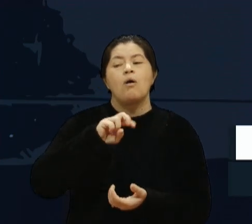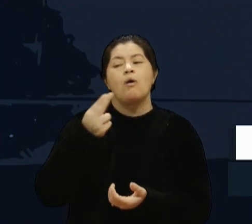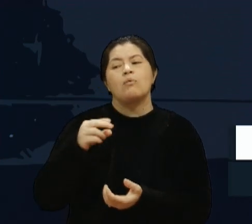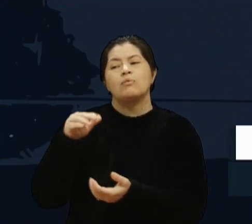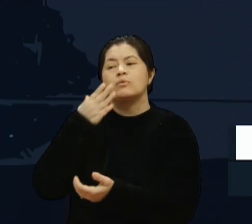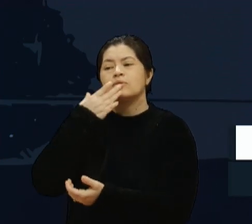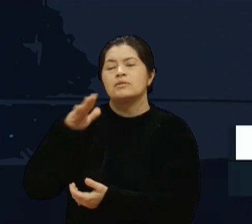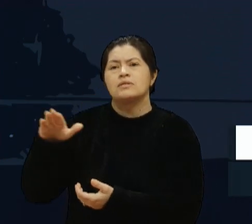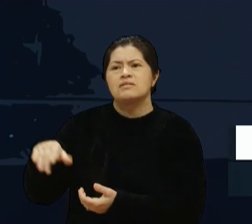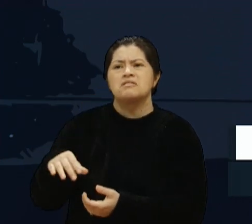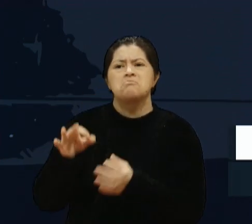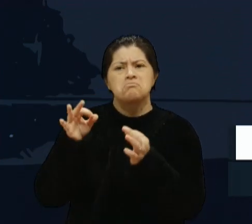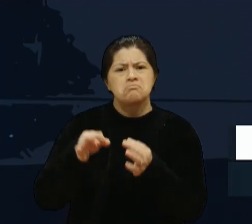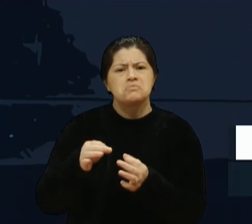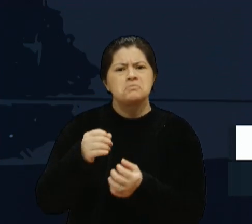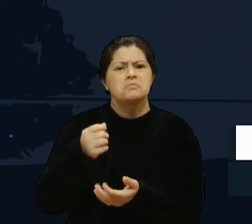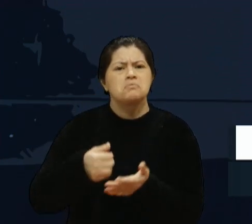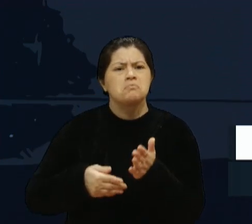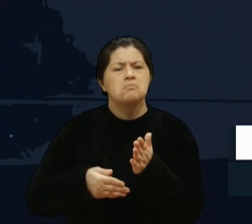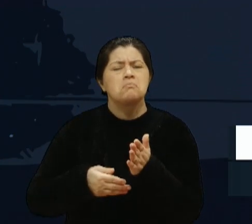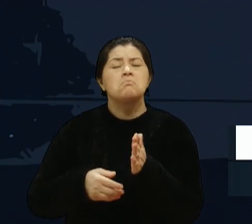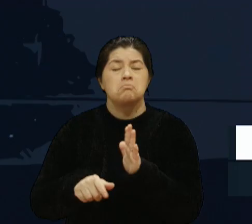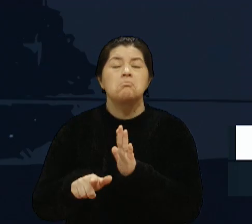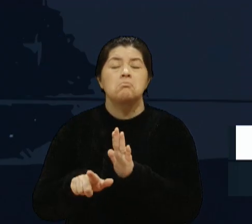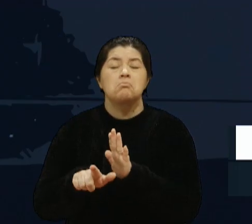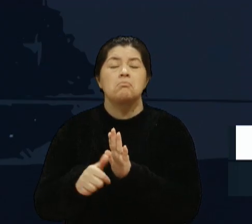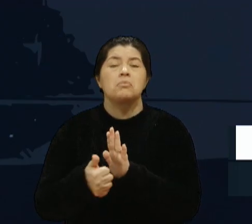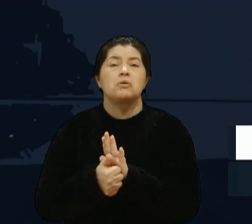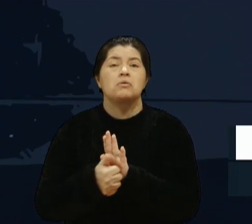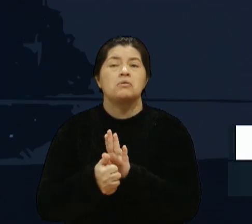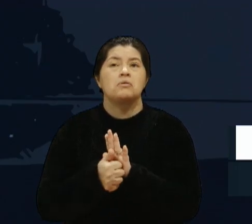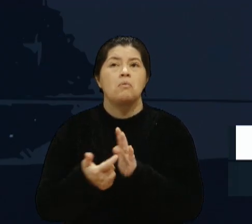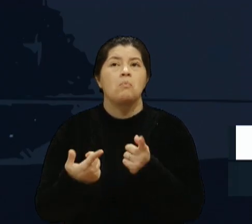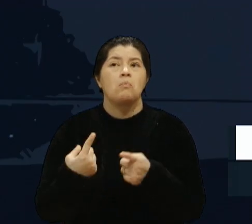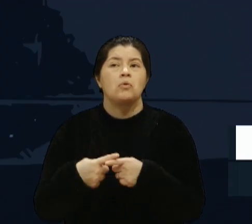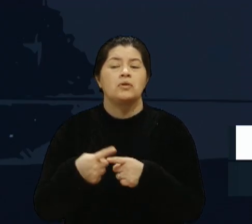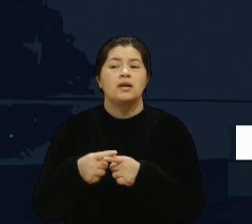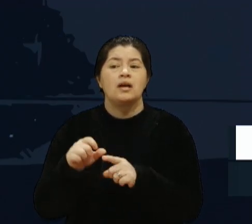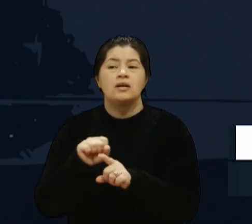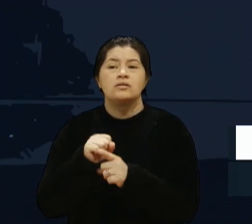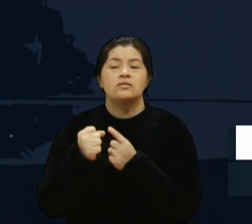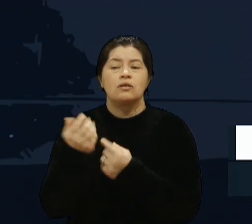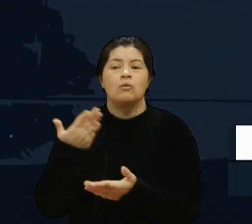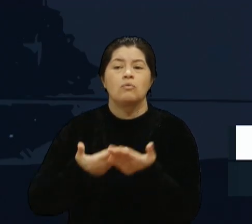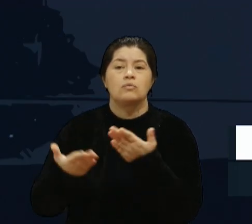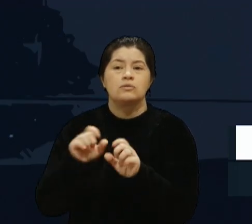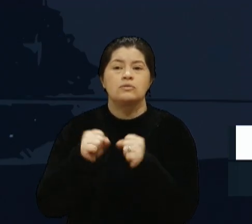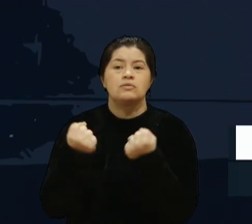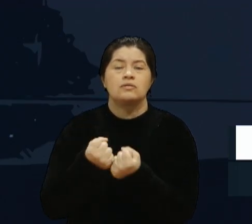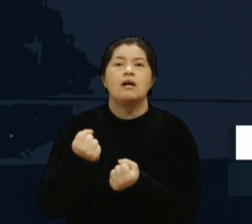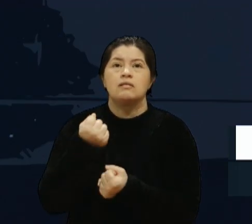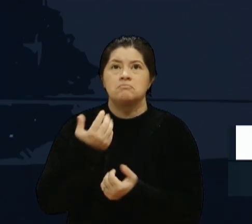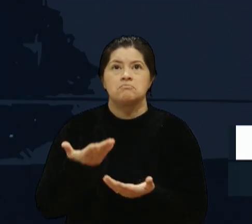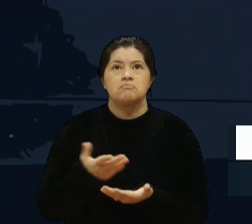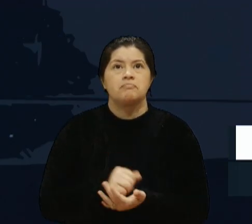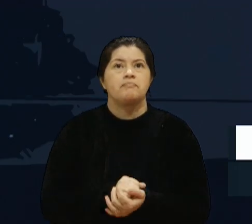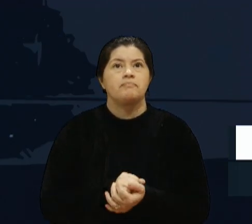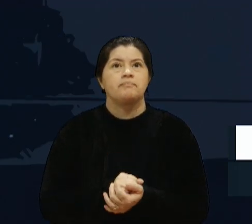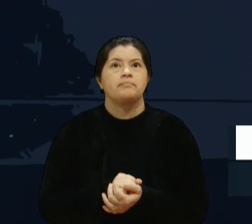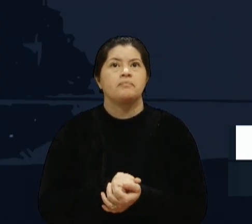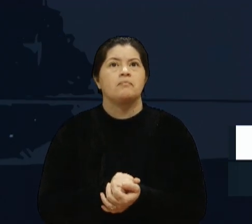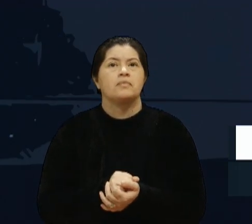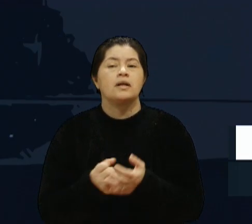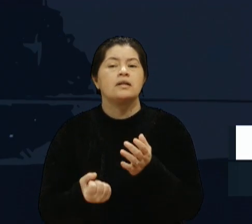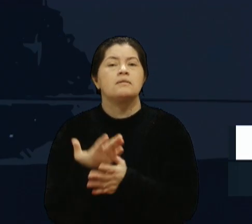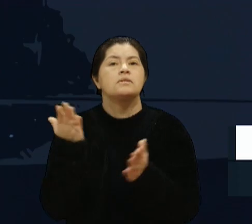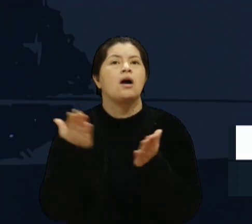E isso tem dado muito certo, porque é uma forma também de ressocializar esse público aí. O programa Promover, criamos agora